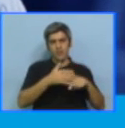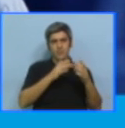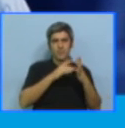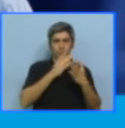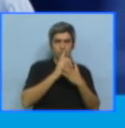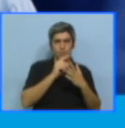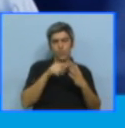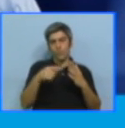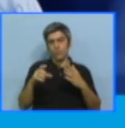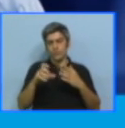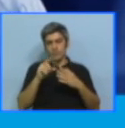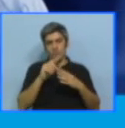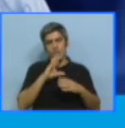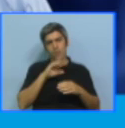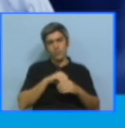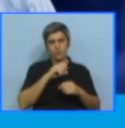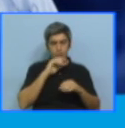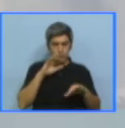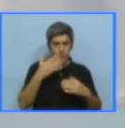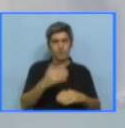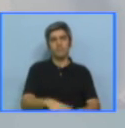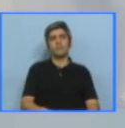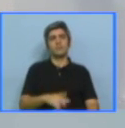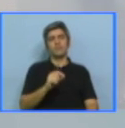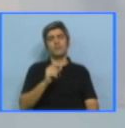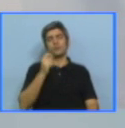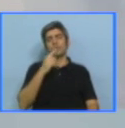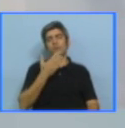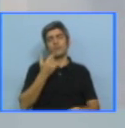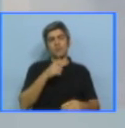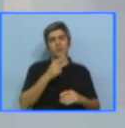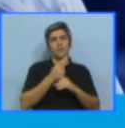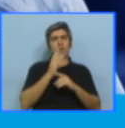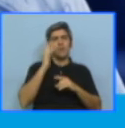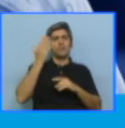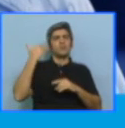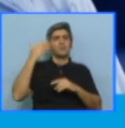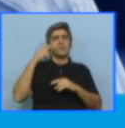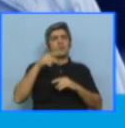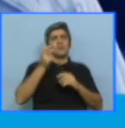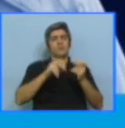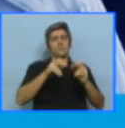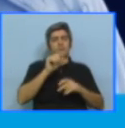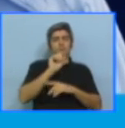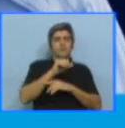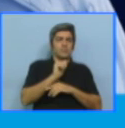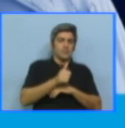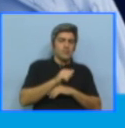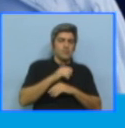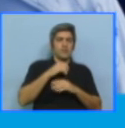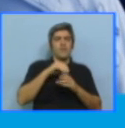Brasil. A história passa pelo que aconteceu nessas missões também? Certamente passa por um envolvimento